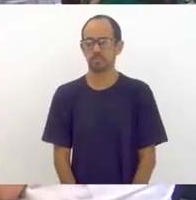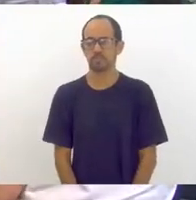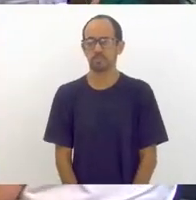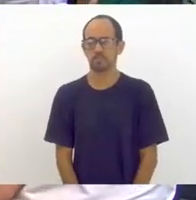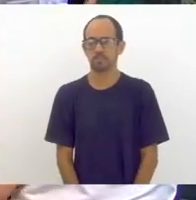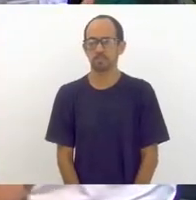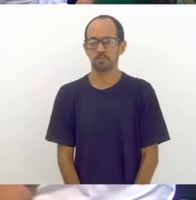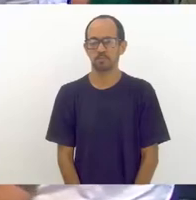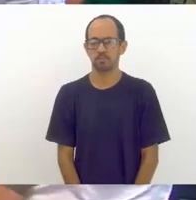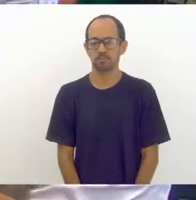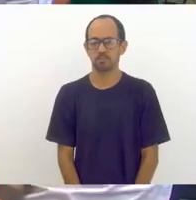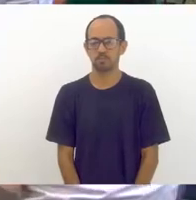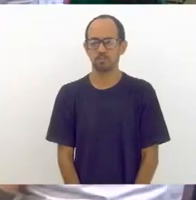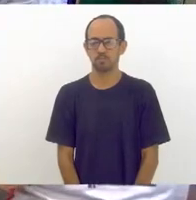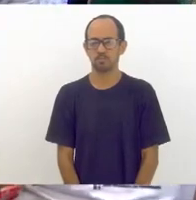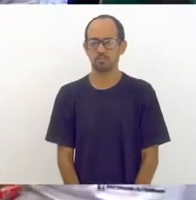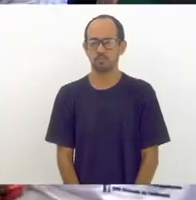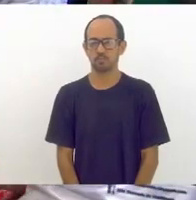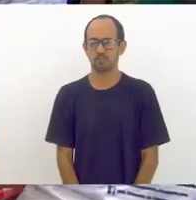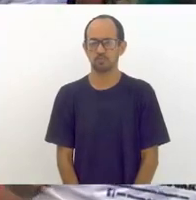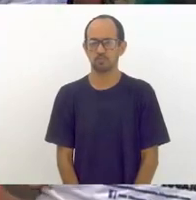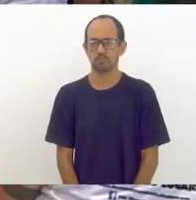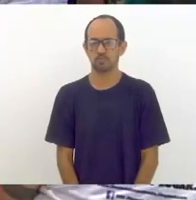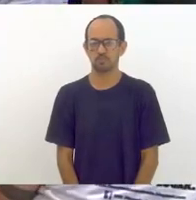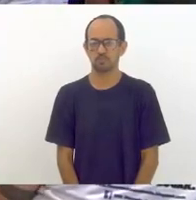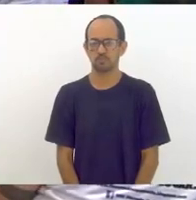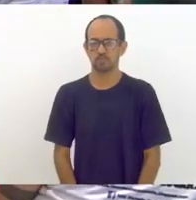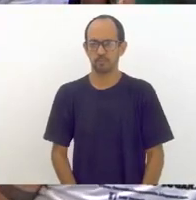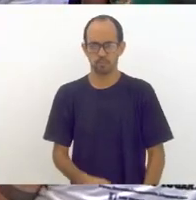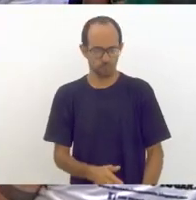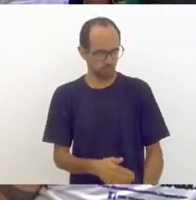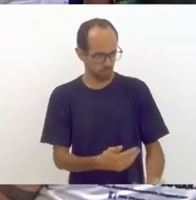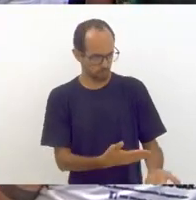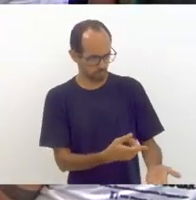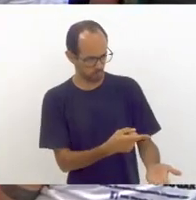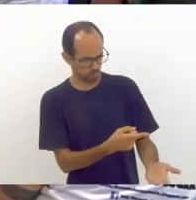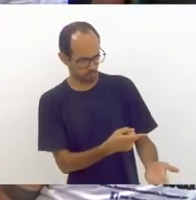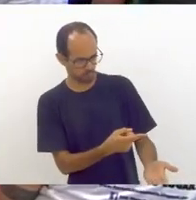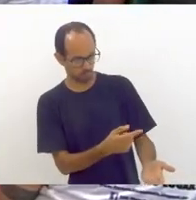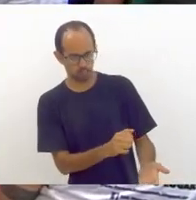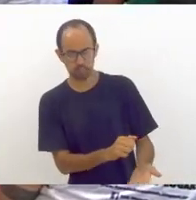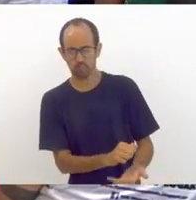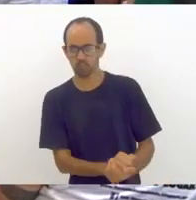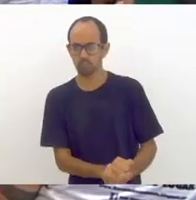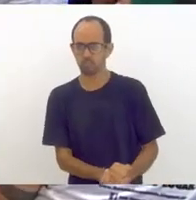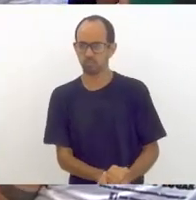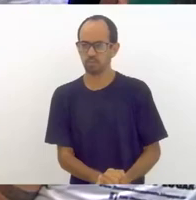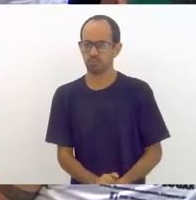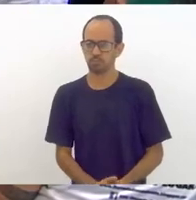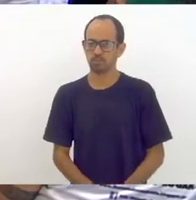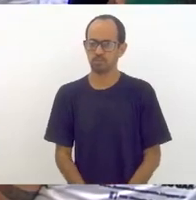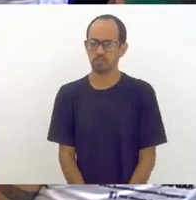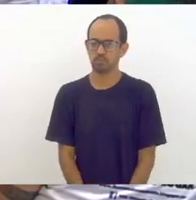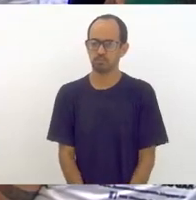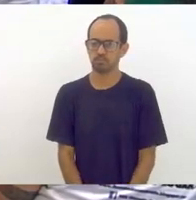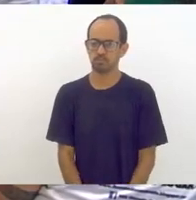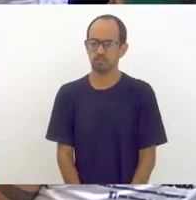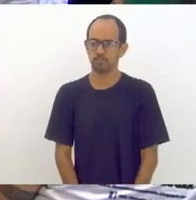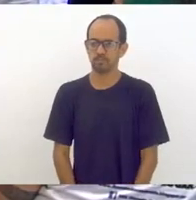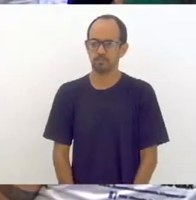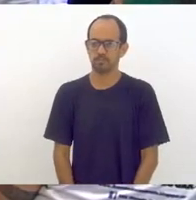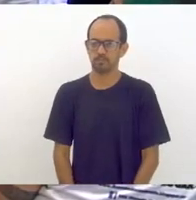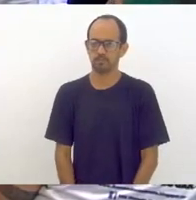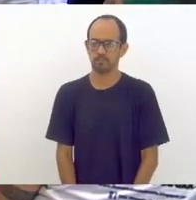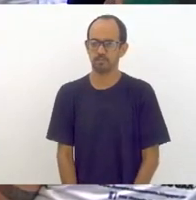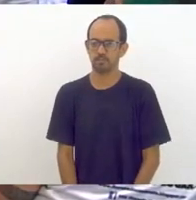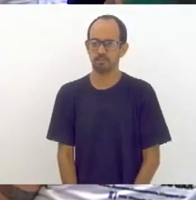Bom, é... Pois não. Está passando a vacinagem em toda a região,